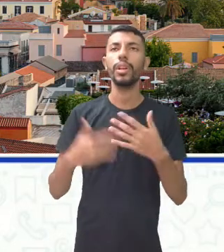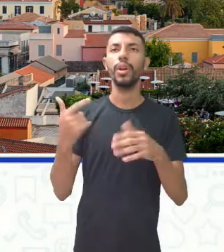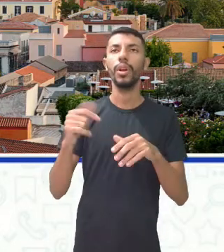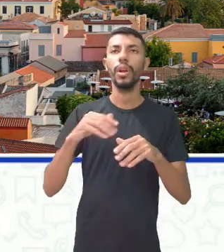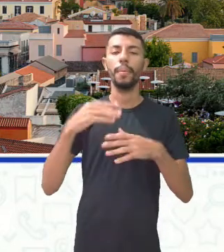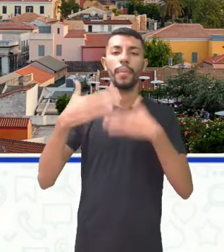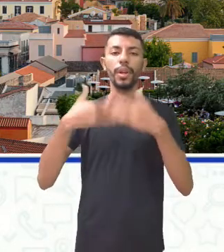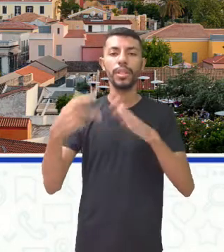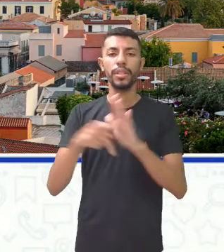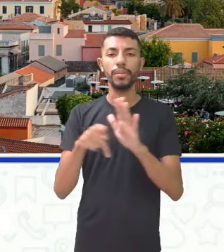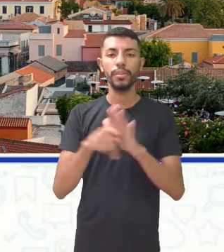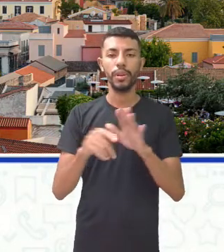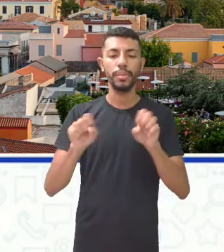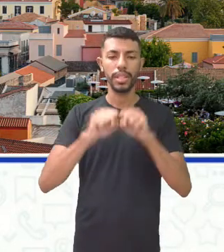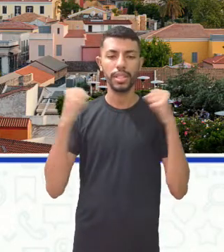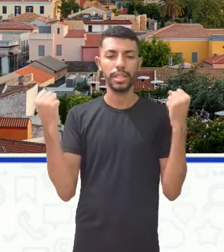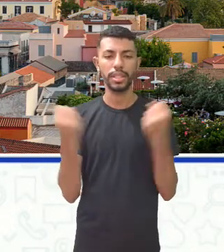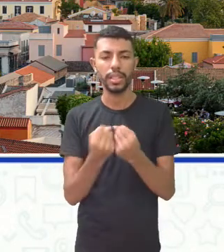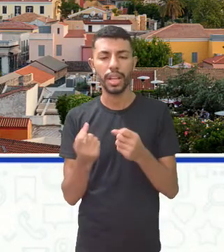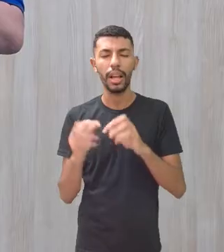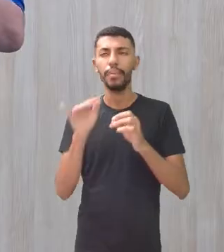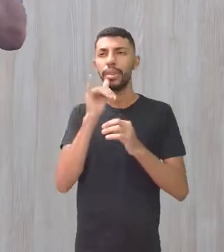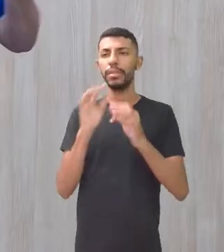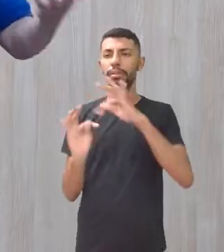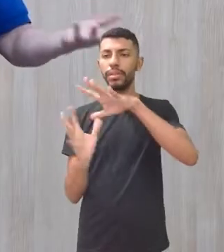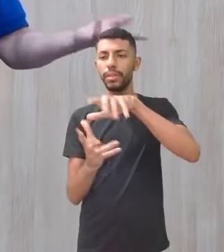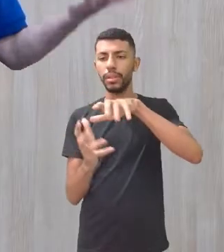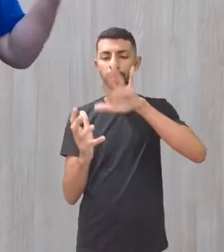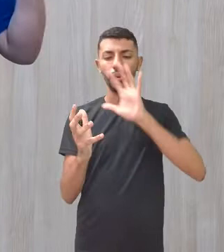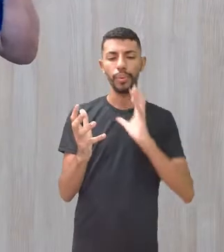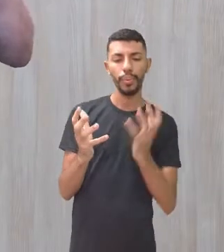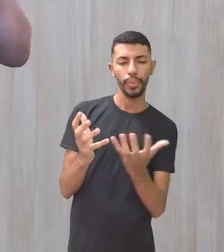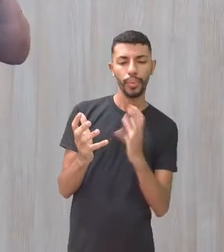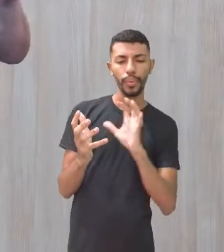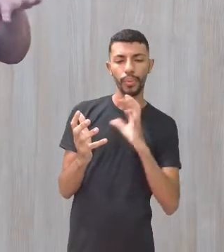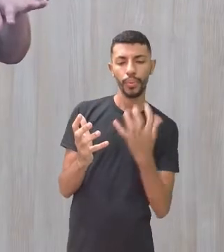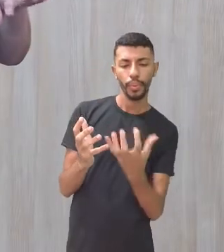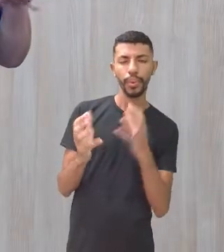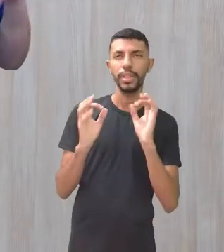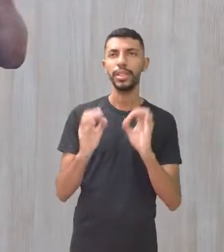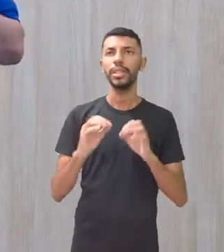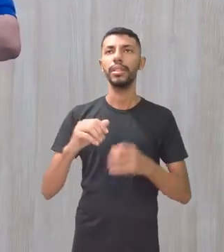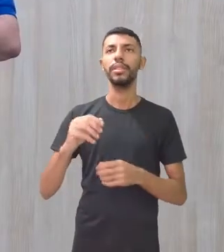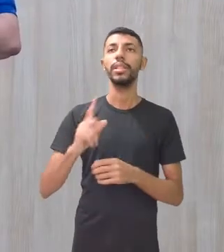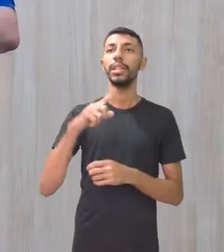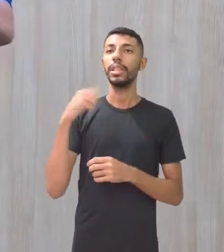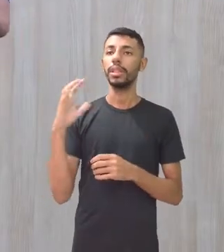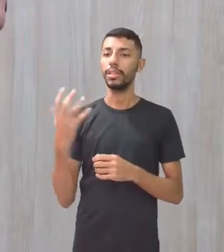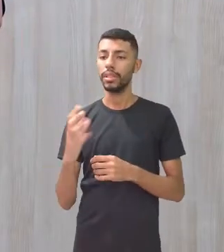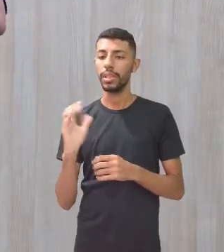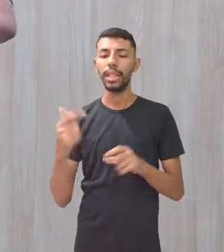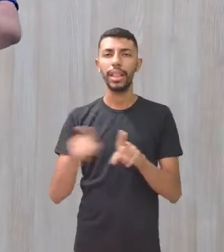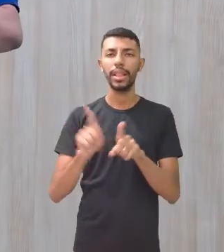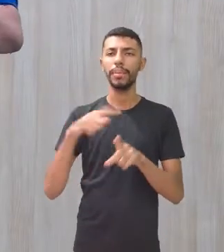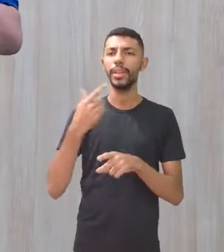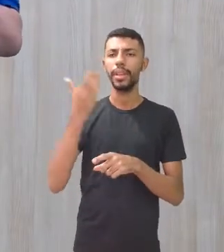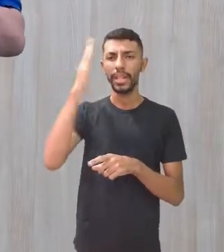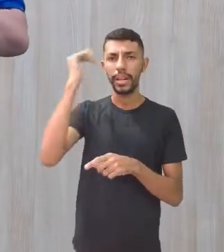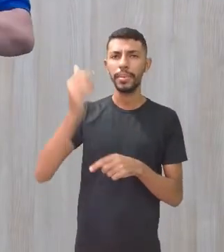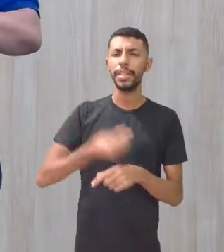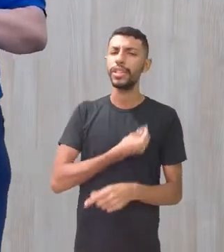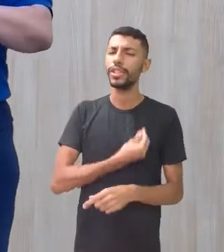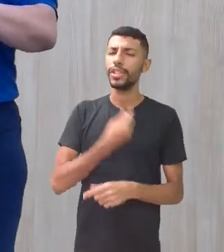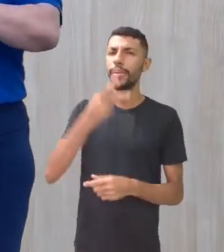as civilizações, as ocidentais, né, pré-colombianas, que a gente sabe que existiam pessoas aqui antes de Cabral, antes de